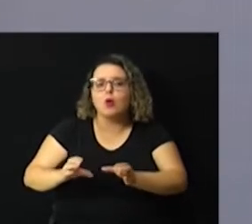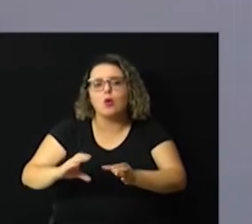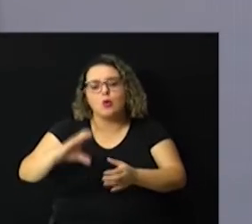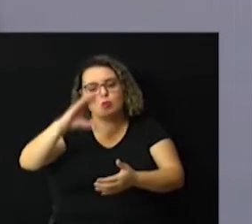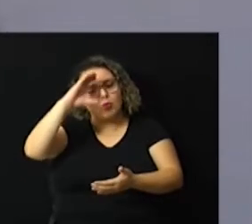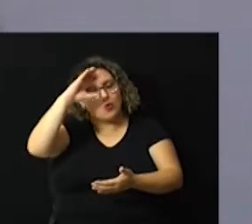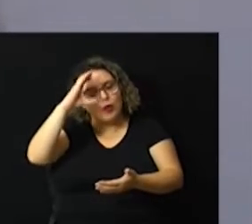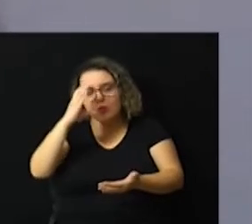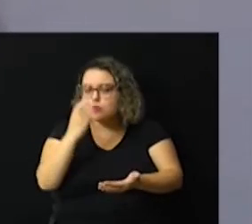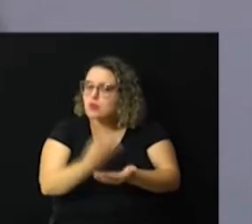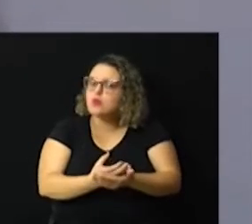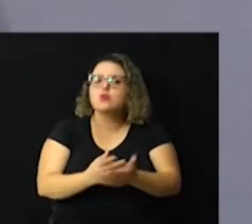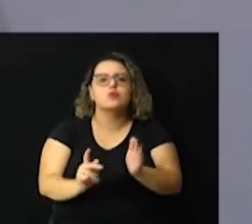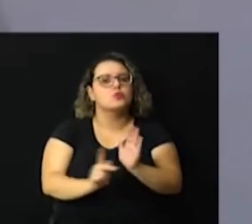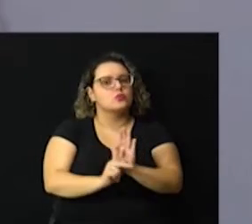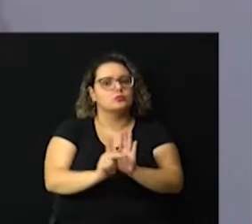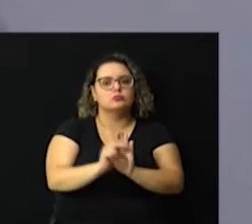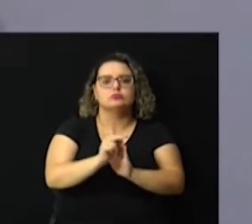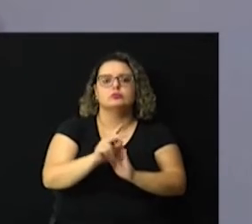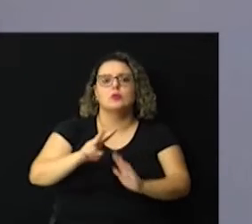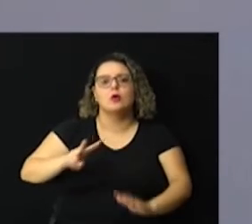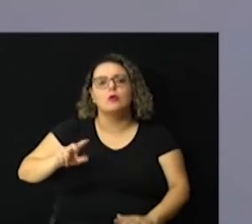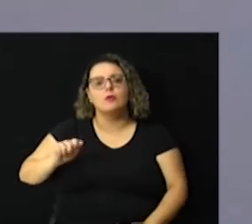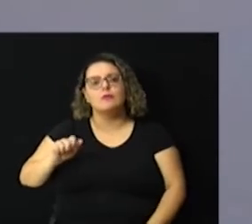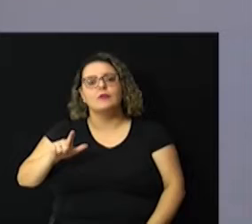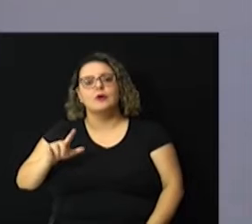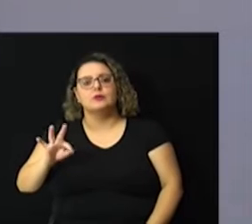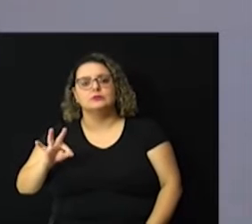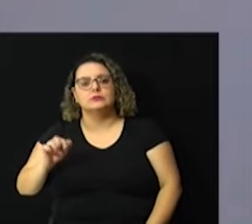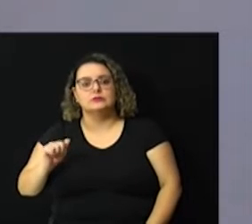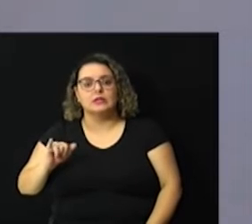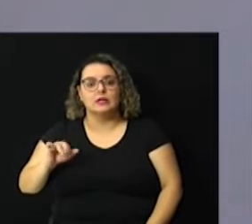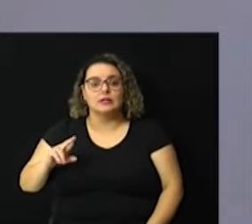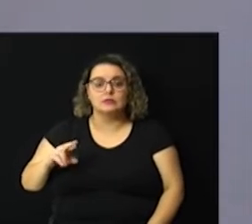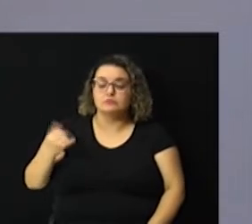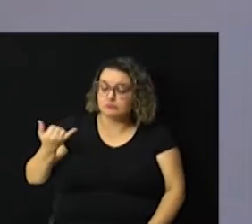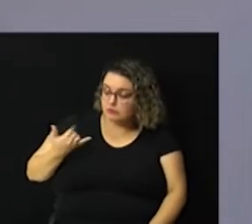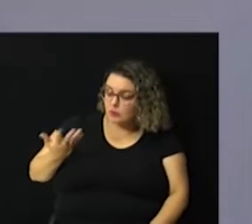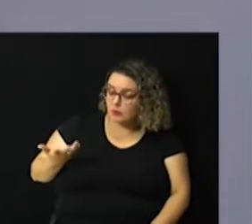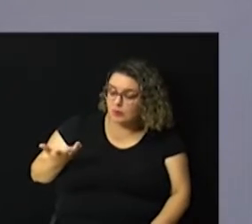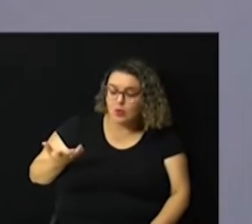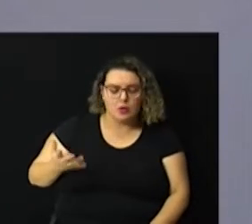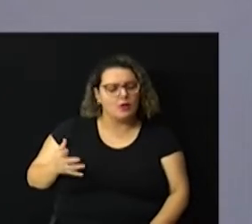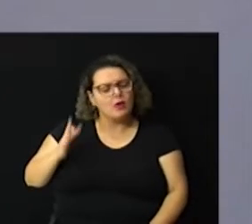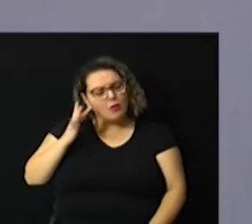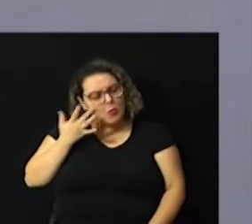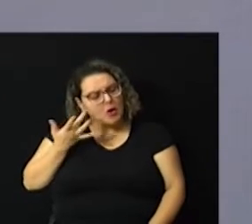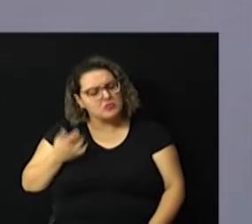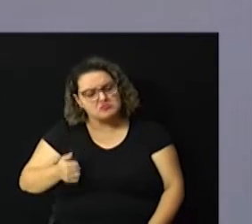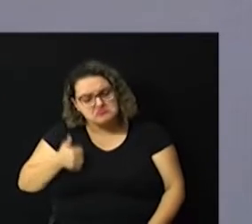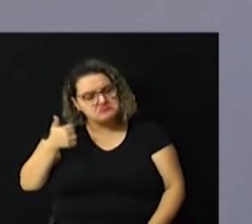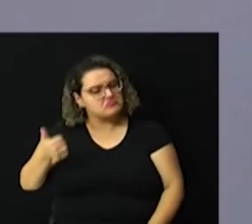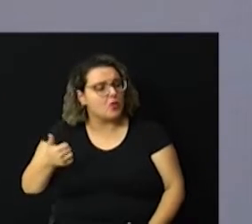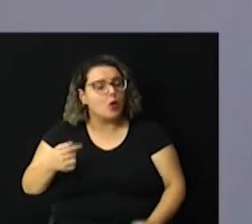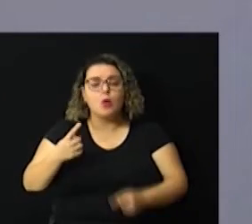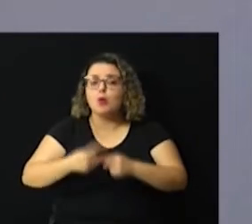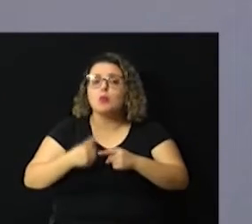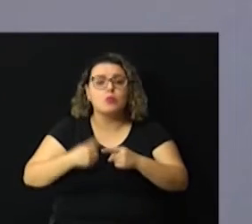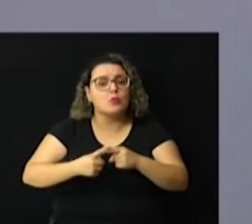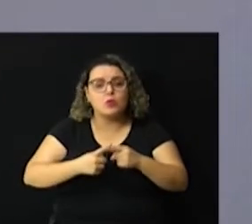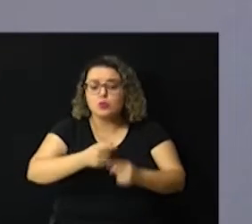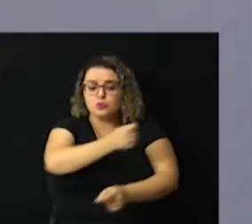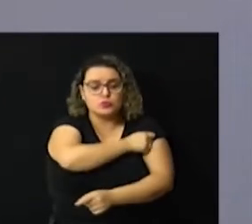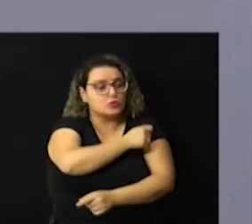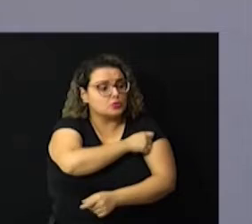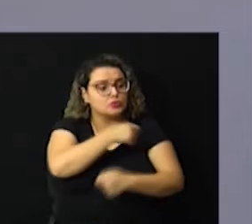muito nesse projeto, o Valtair. Ele falou: olha, Natasha, eu acho que tem tudo para dar certo, porque os alunos realmente precisam sair da